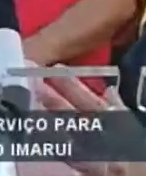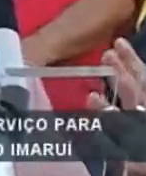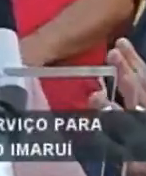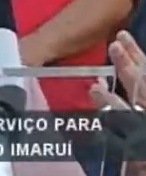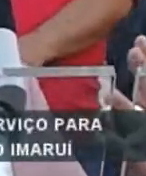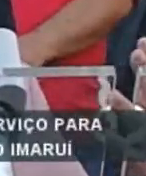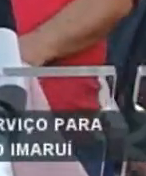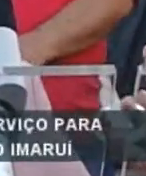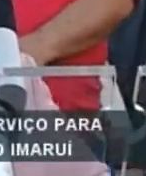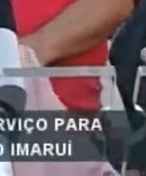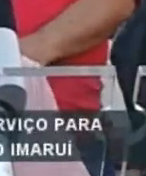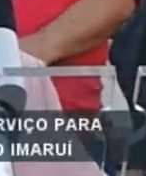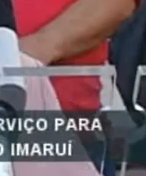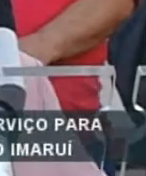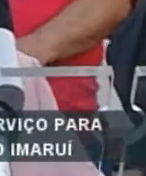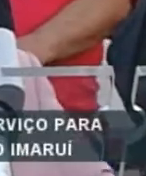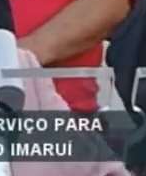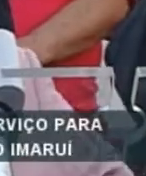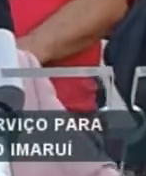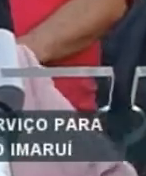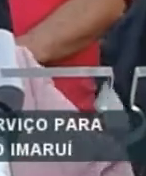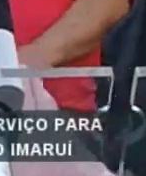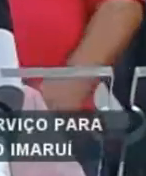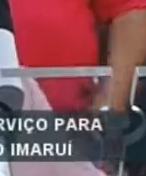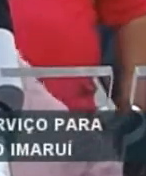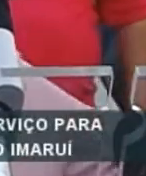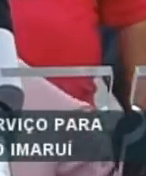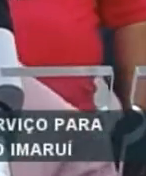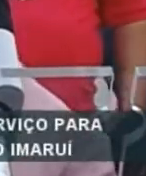Nós não temos como trabalhar nesse momento com